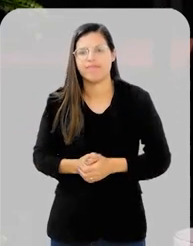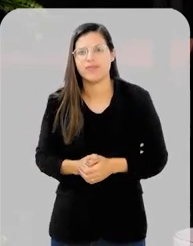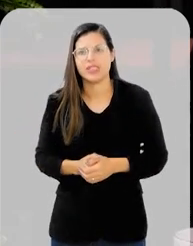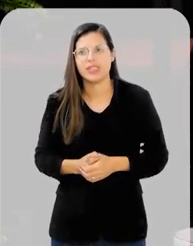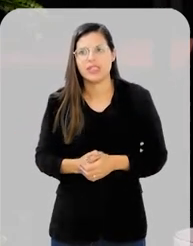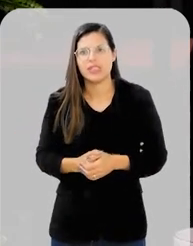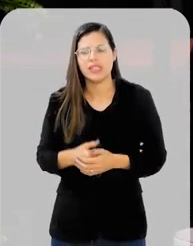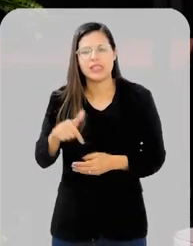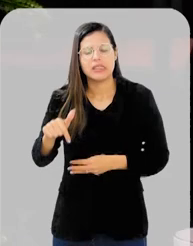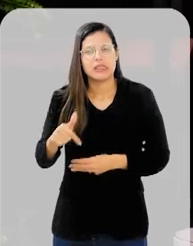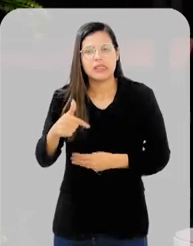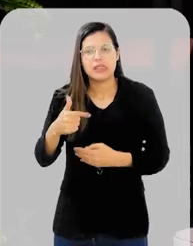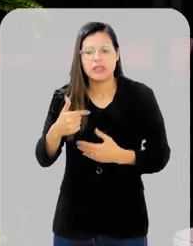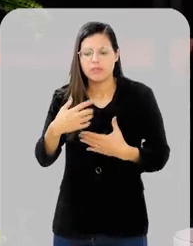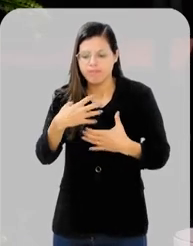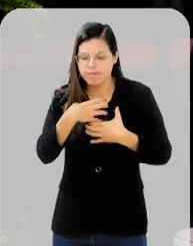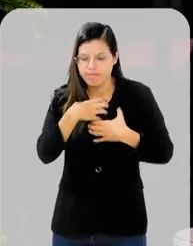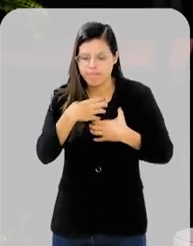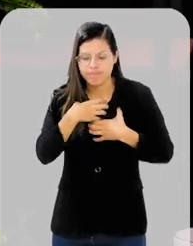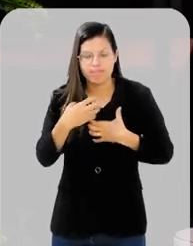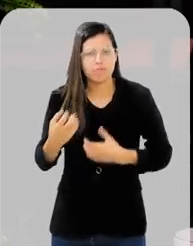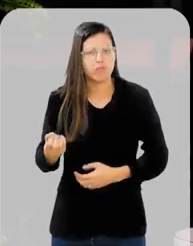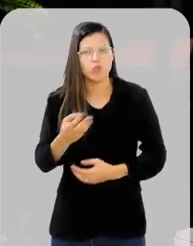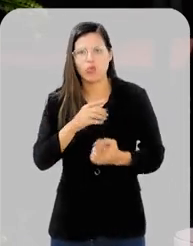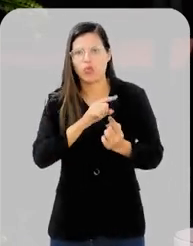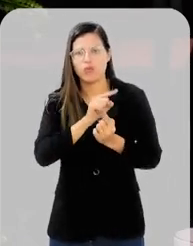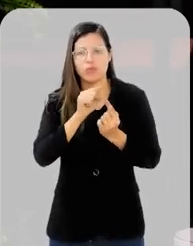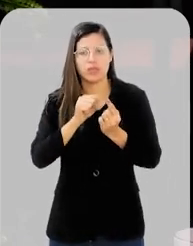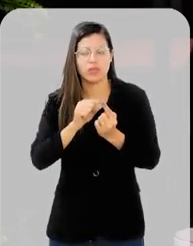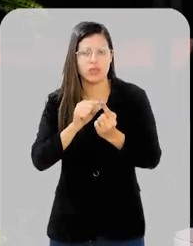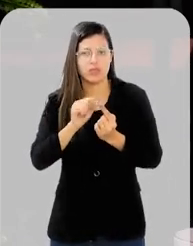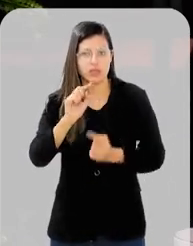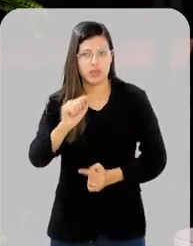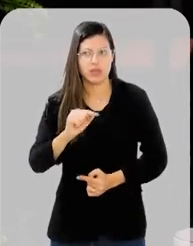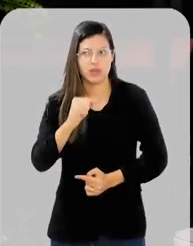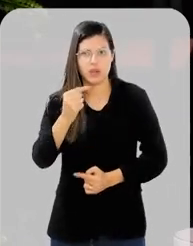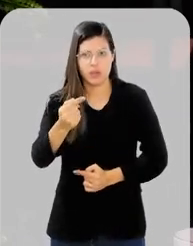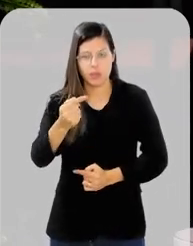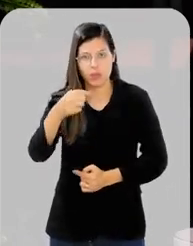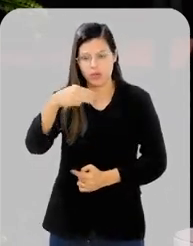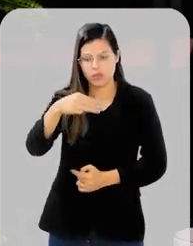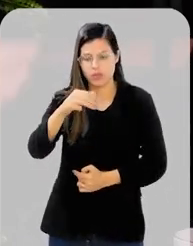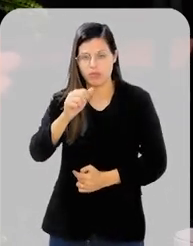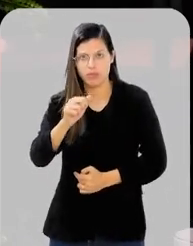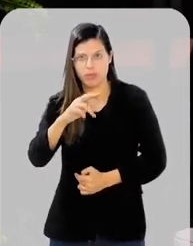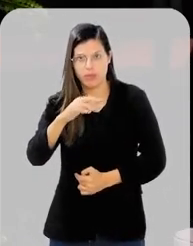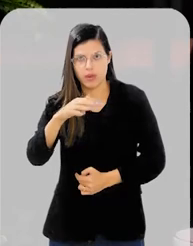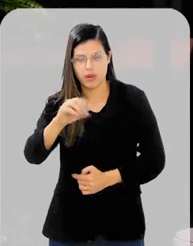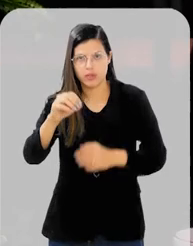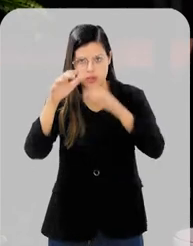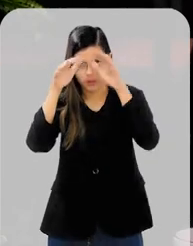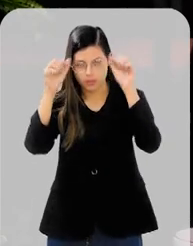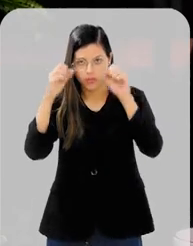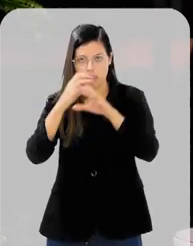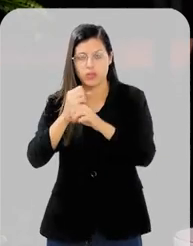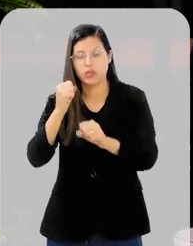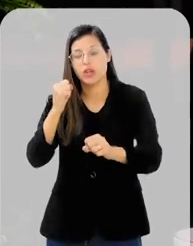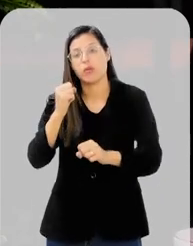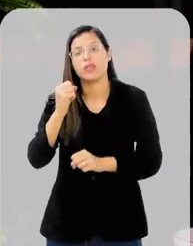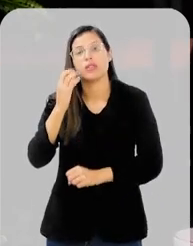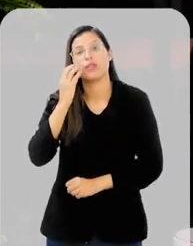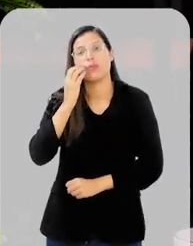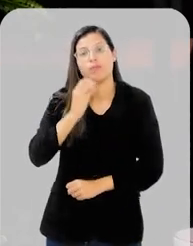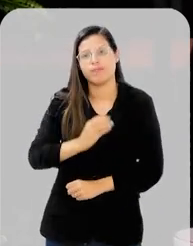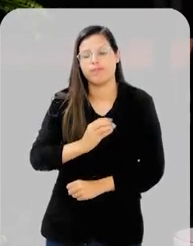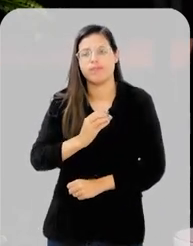eh me deu um novo sentido e depois em seguida o Márcio foi pro tribunal de contas e o Cláudio